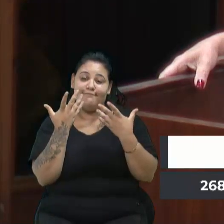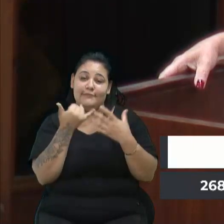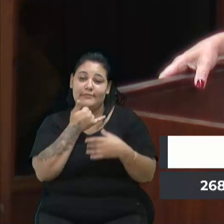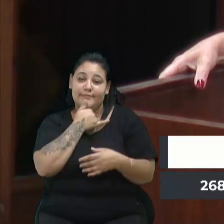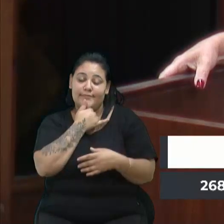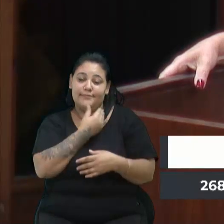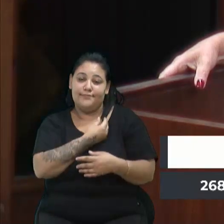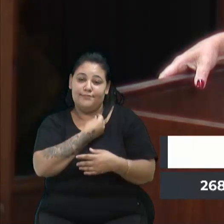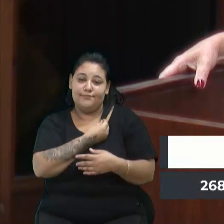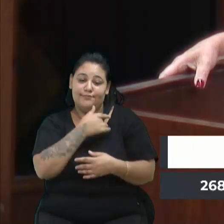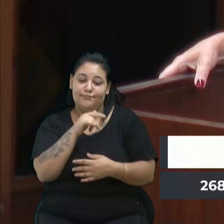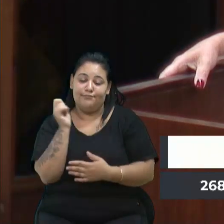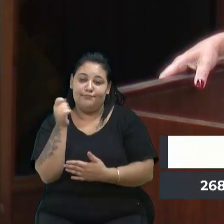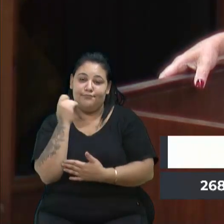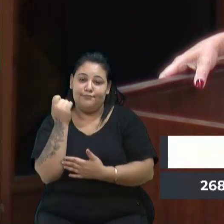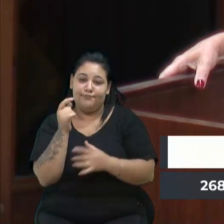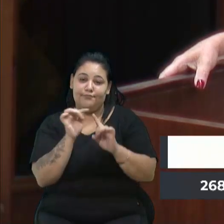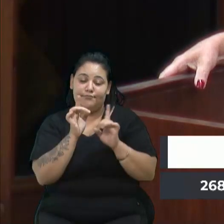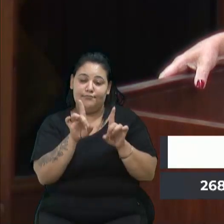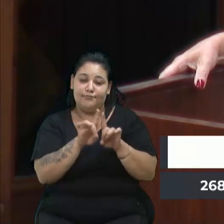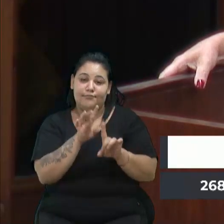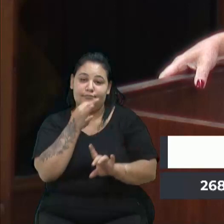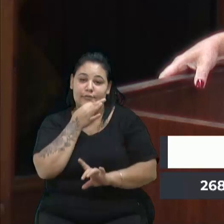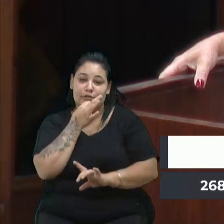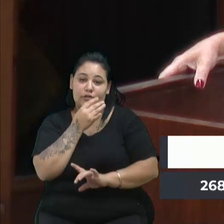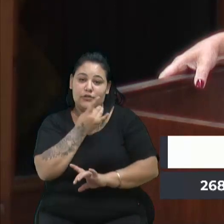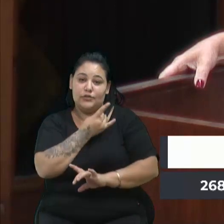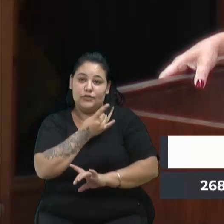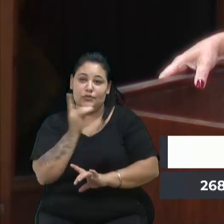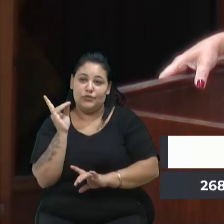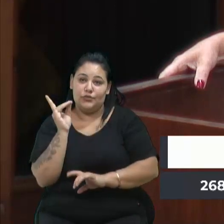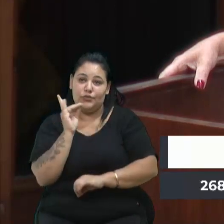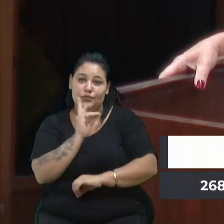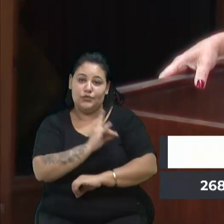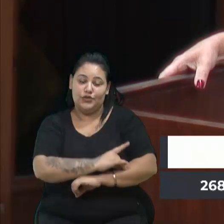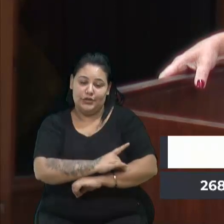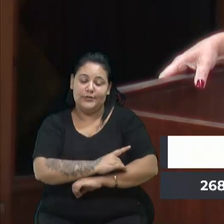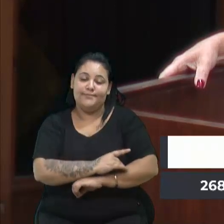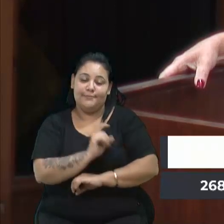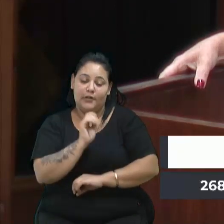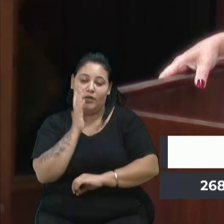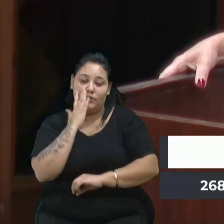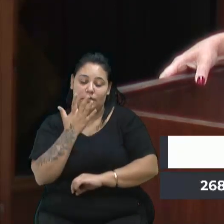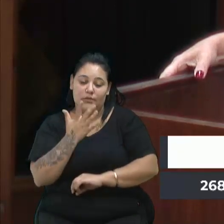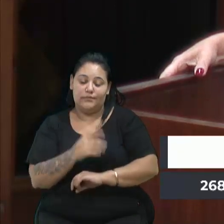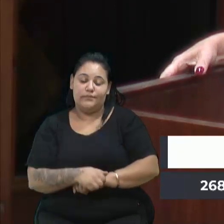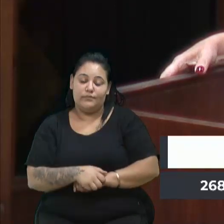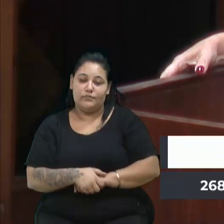Gaúcha, mas também na nossa cidade nesses últimos tempos, nesses últimos dias.